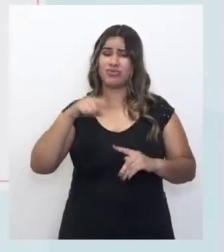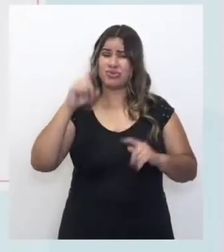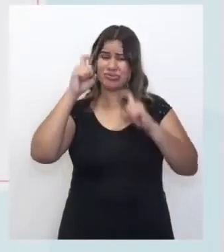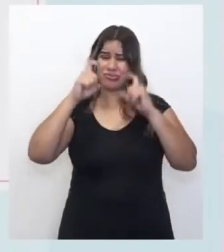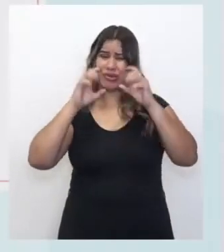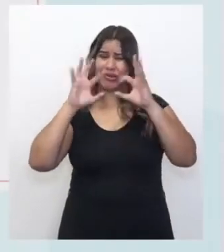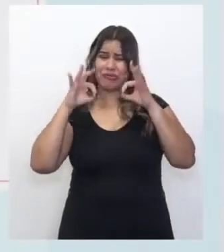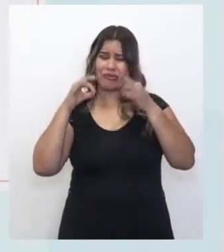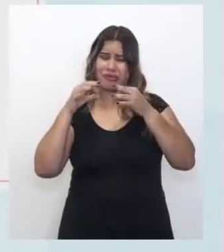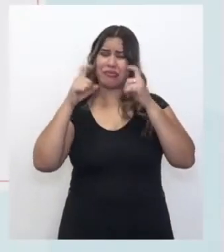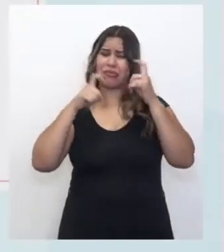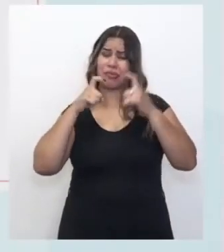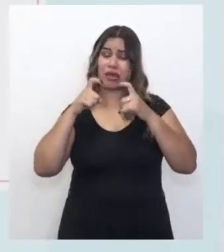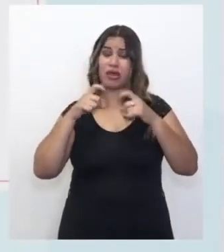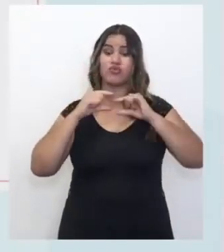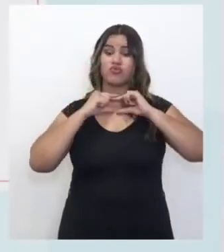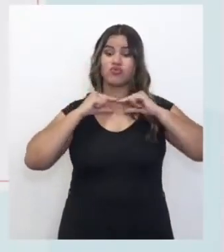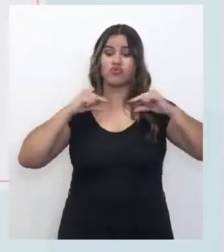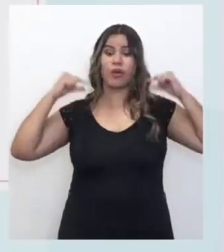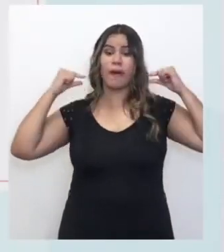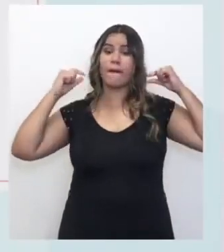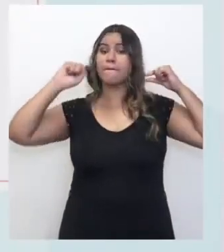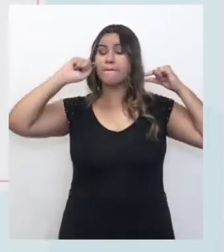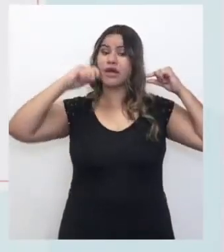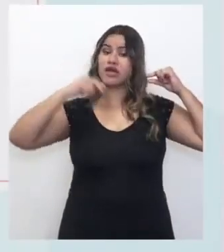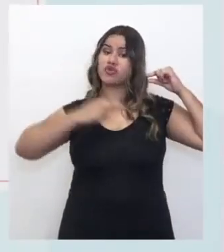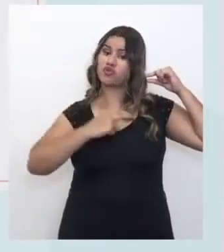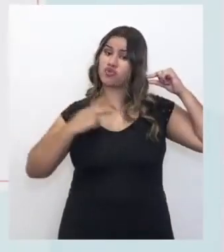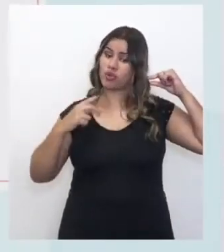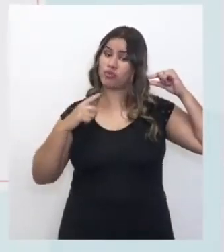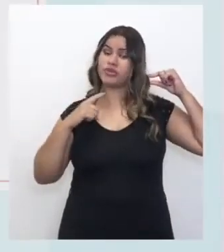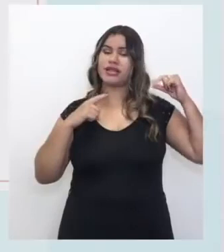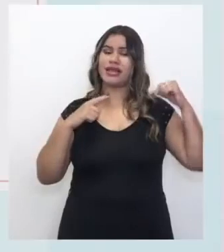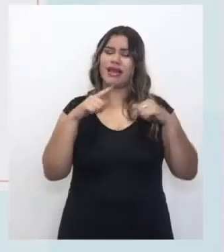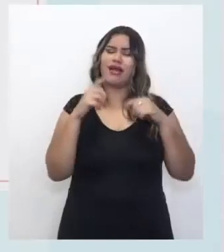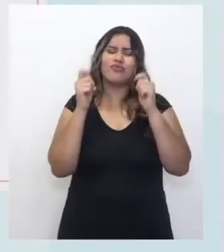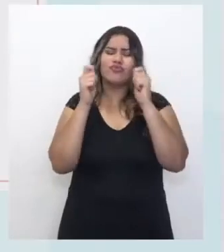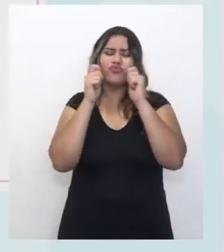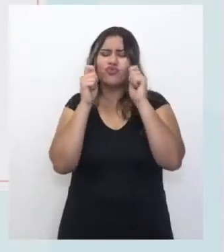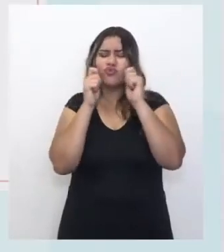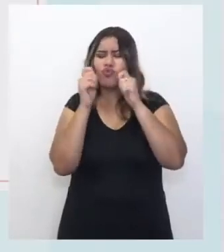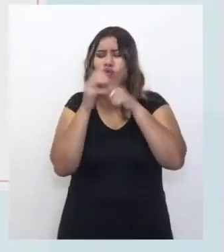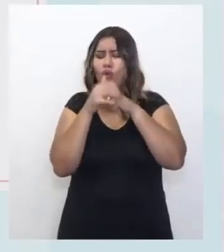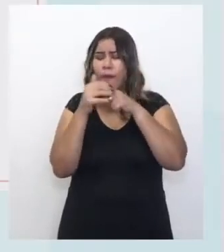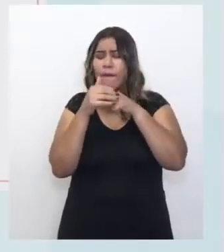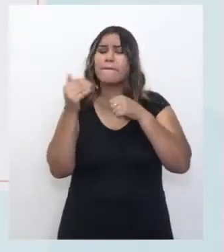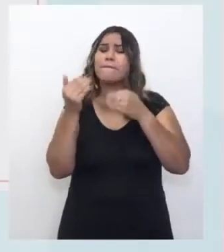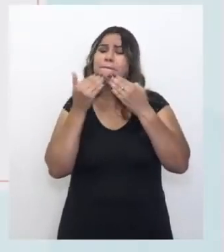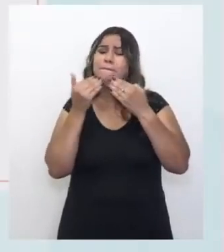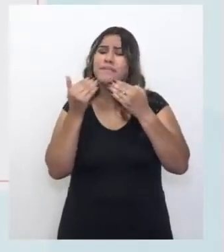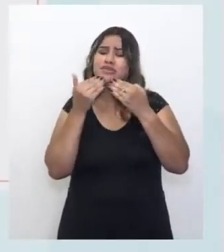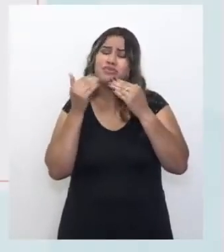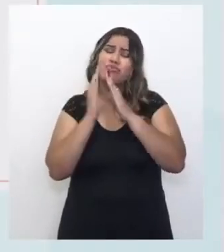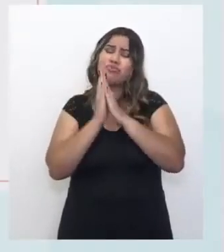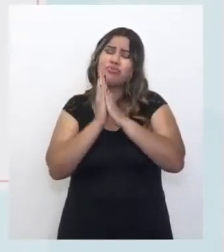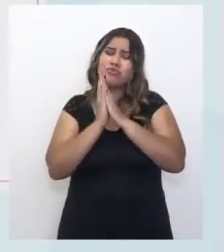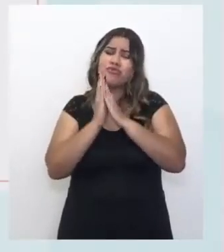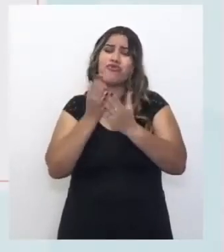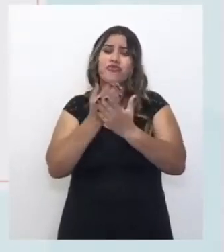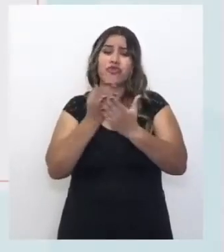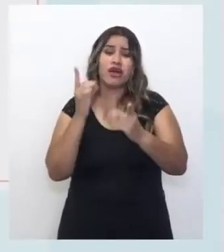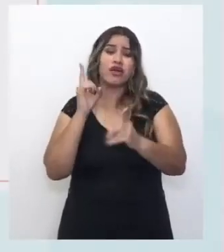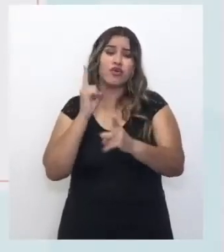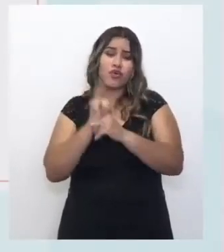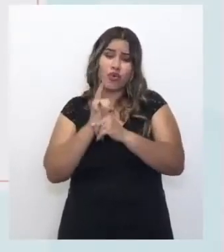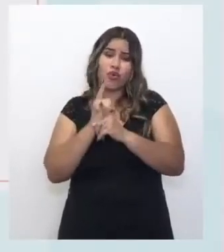preta que tem seu nome gravado. Resumindo, ela é muito mimosa. Pedimos, gentilmente, que quem tiver